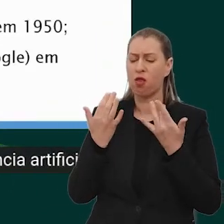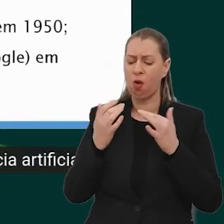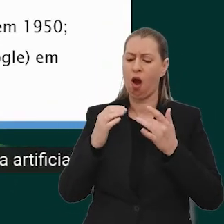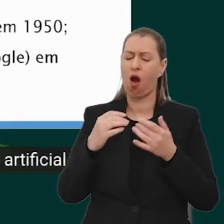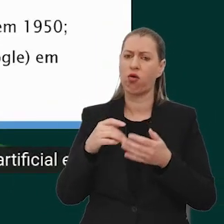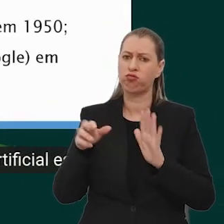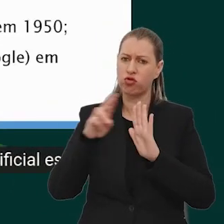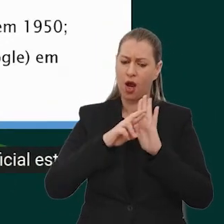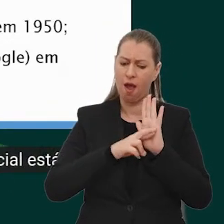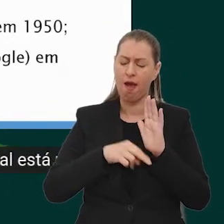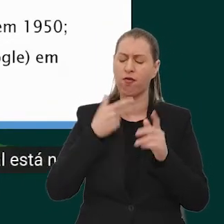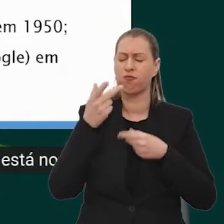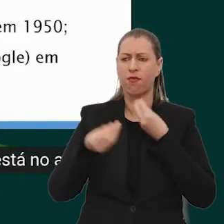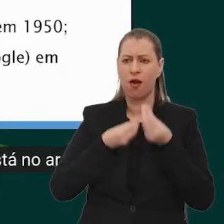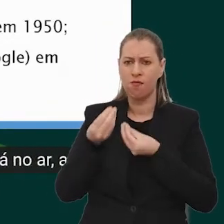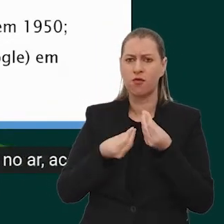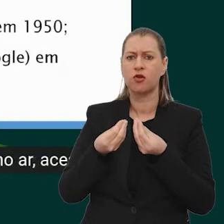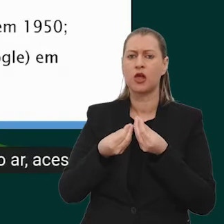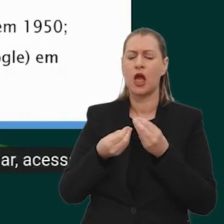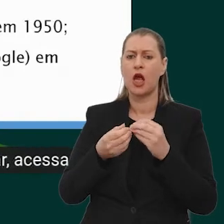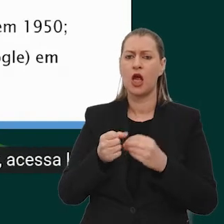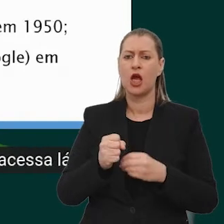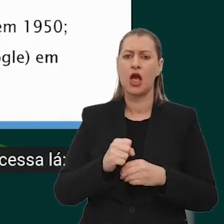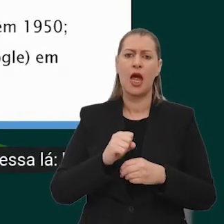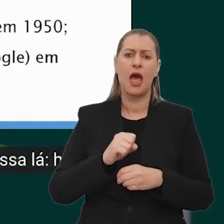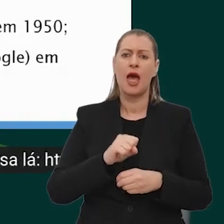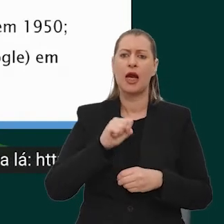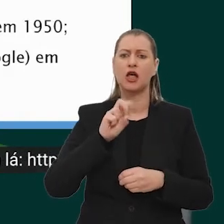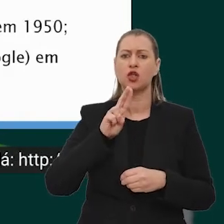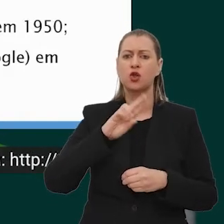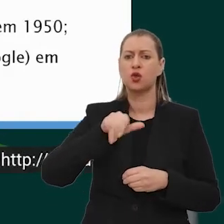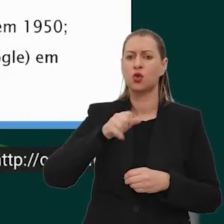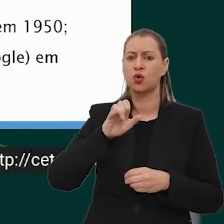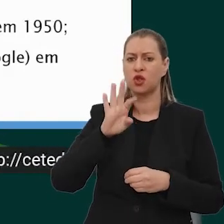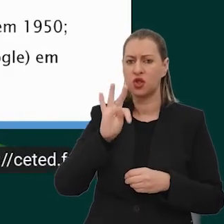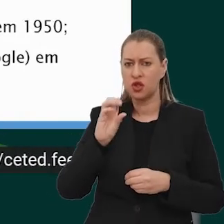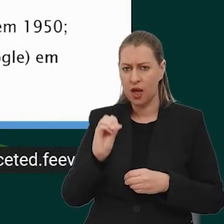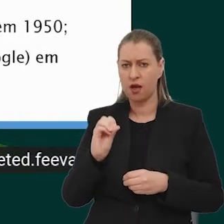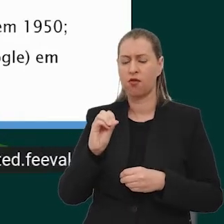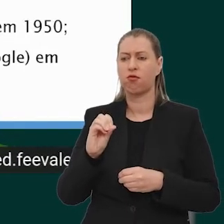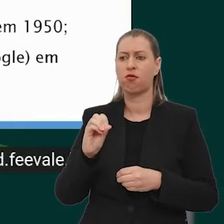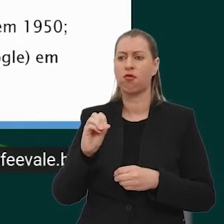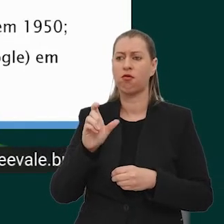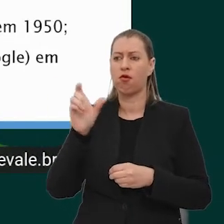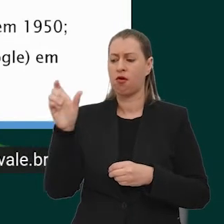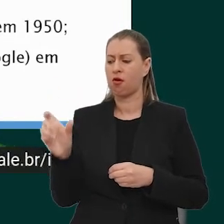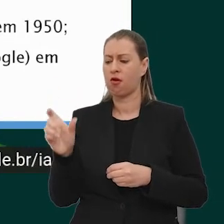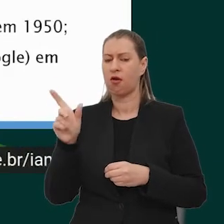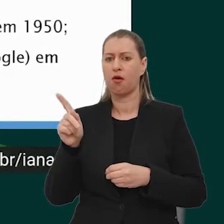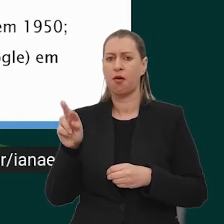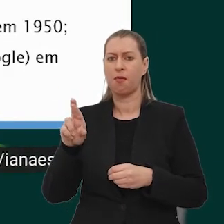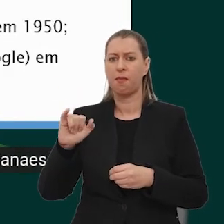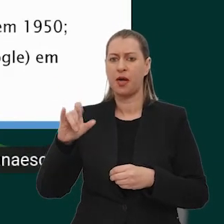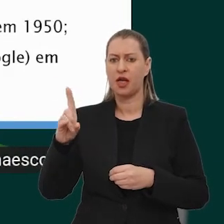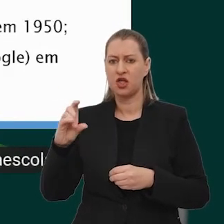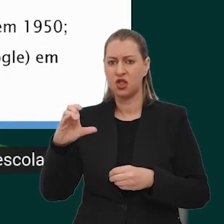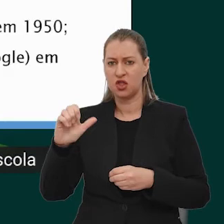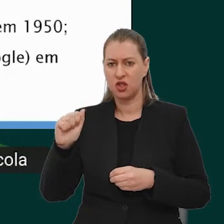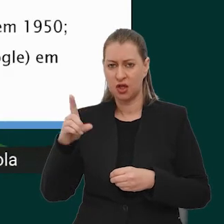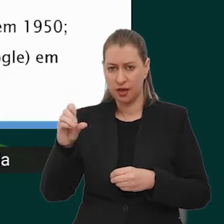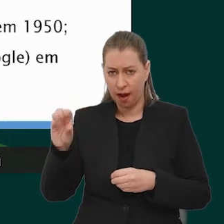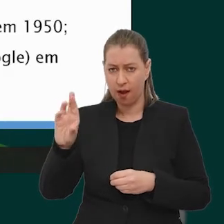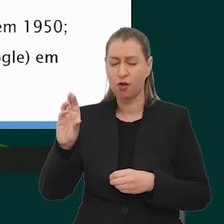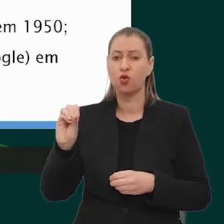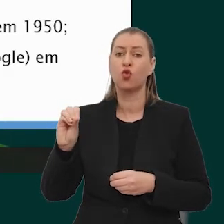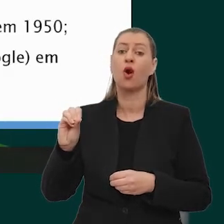Tu dizia lá que era sujeito, predicado e era isso. As regras tinham que seguir aquele escopo para que se conseguisse